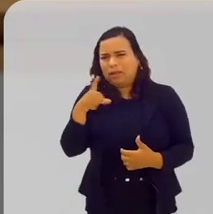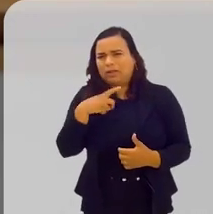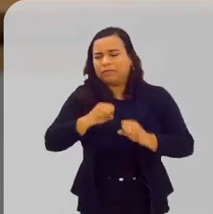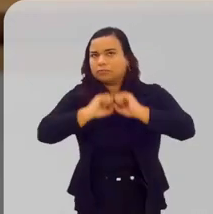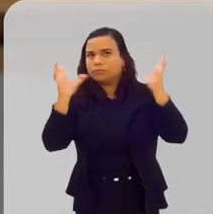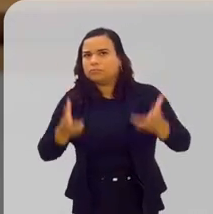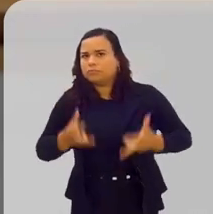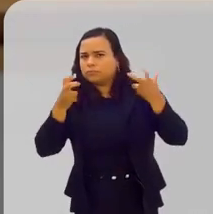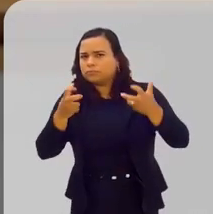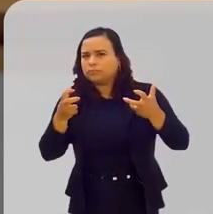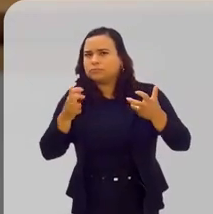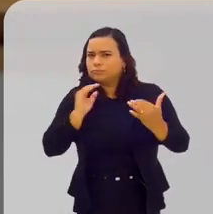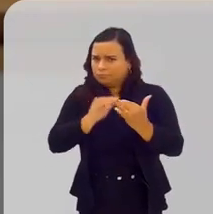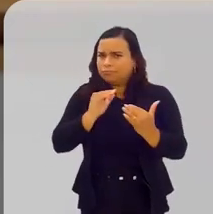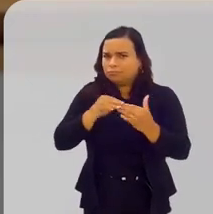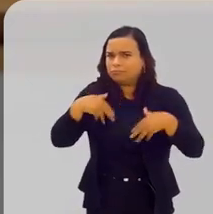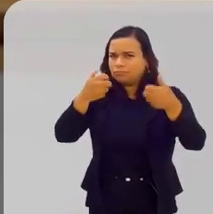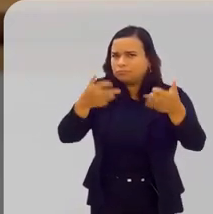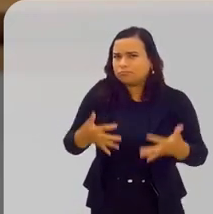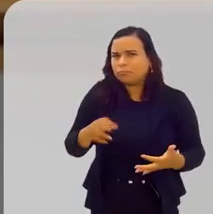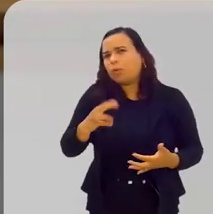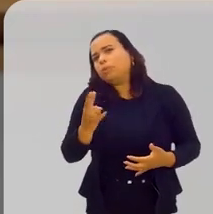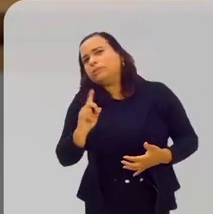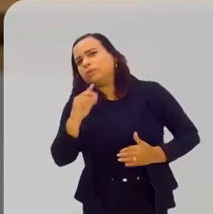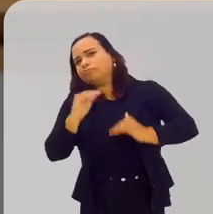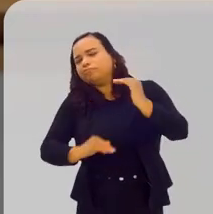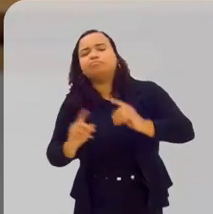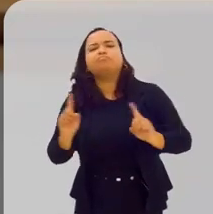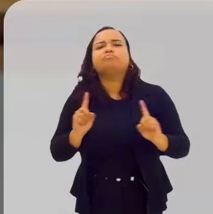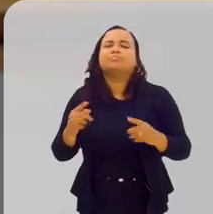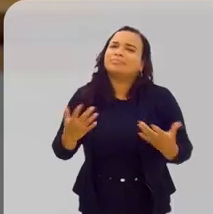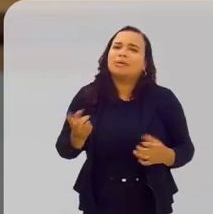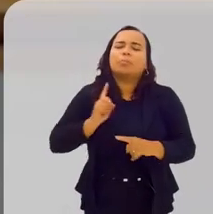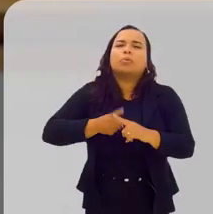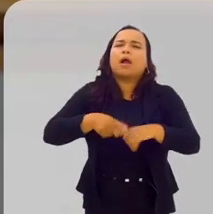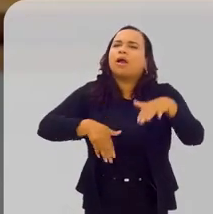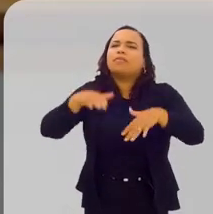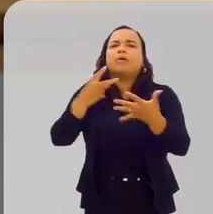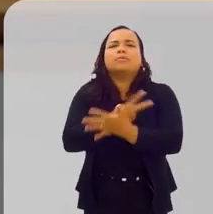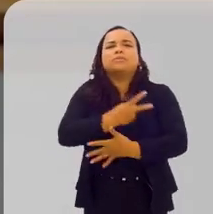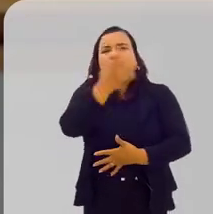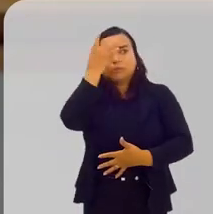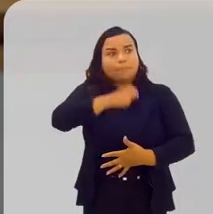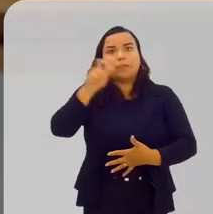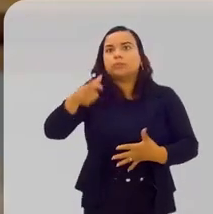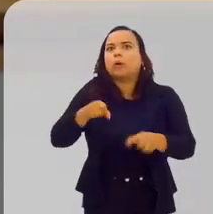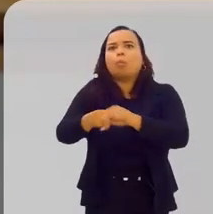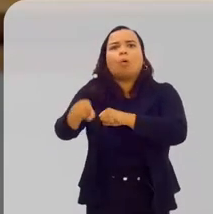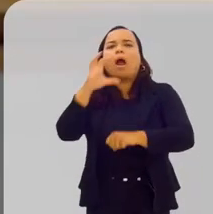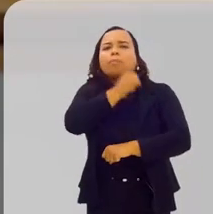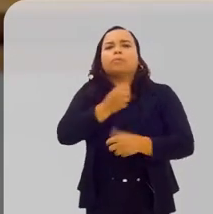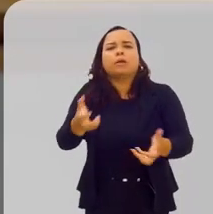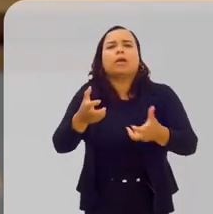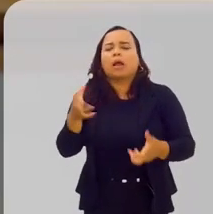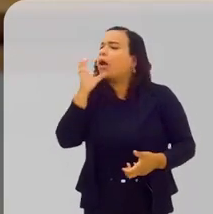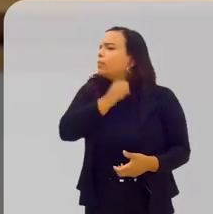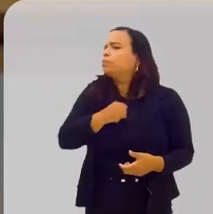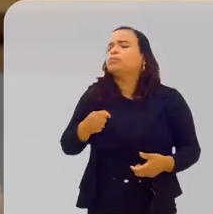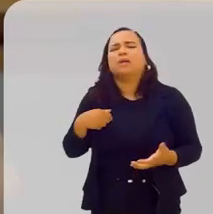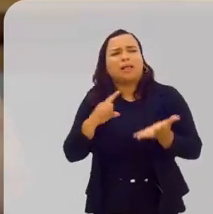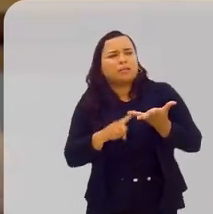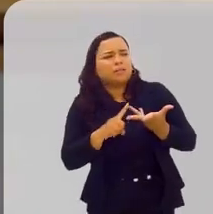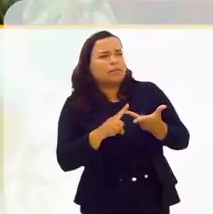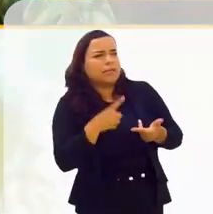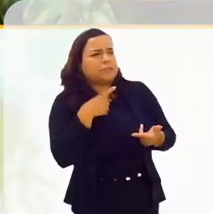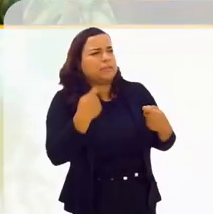teve essa essa clareza se você concorda comigo é porque às vezes as pessoas querem se curar rápido Ai